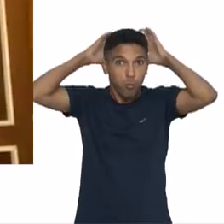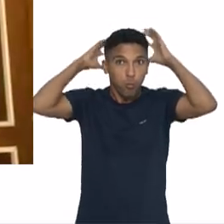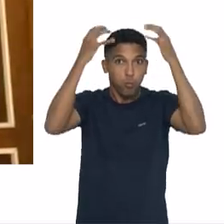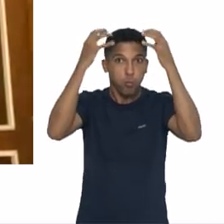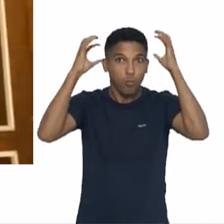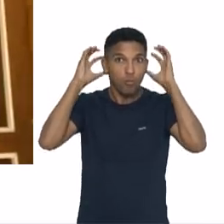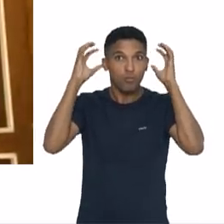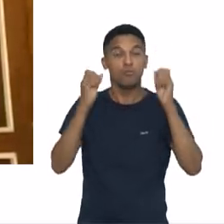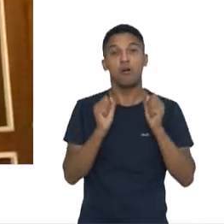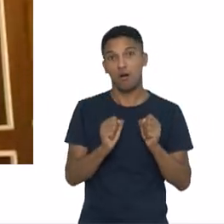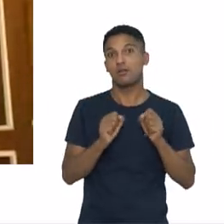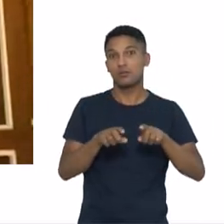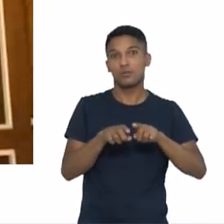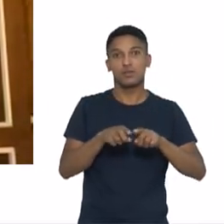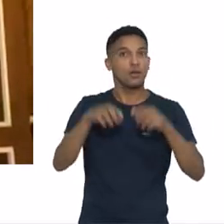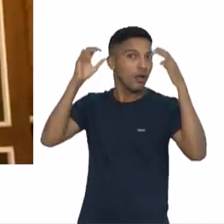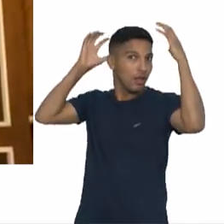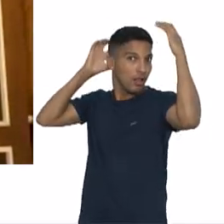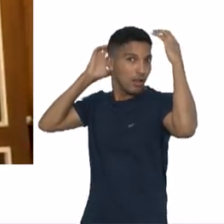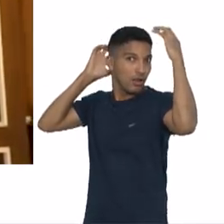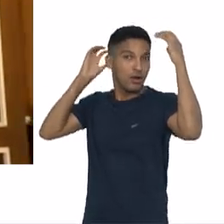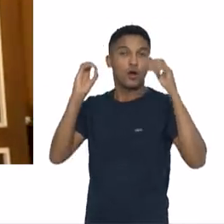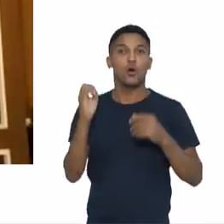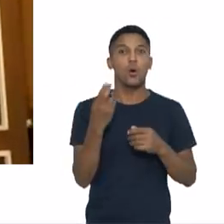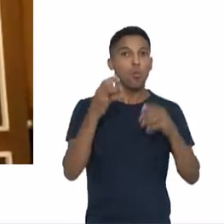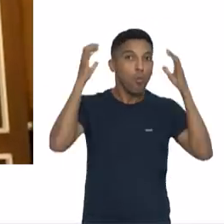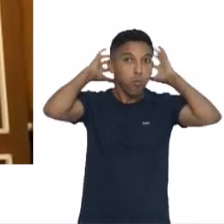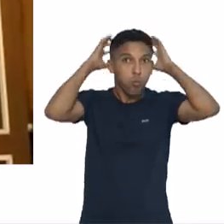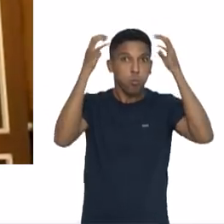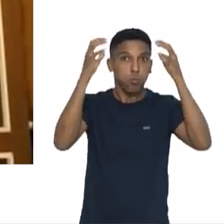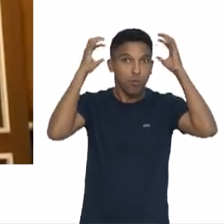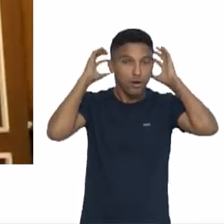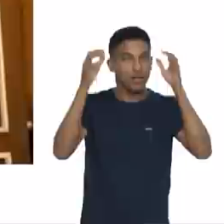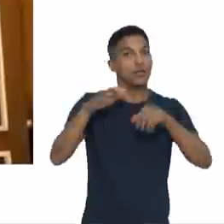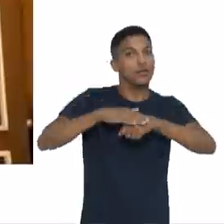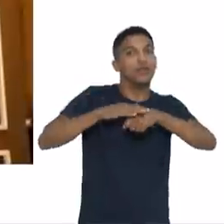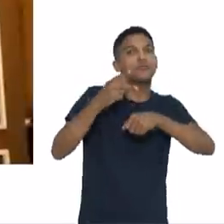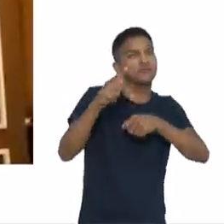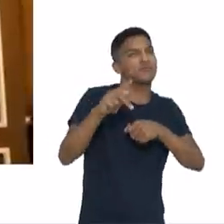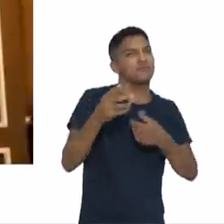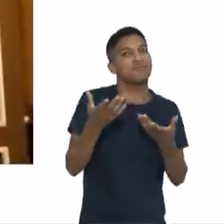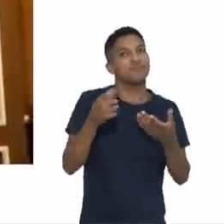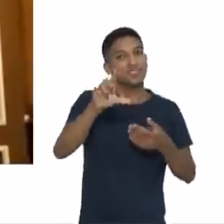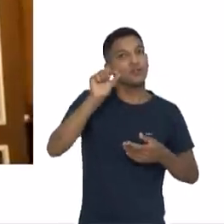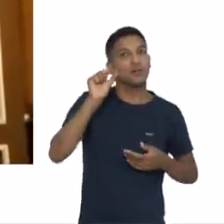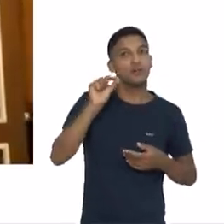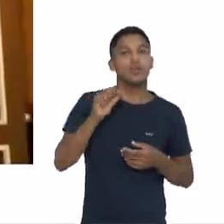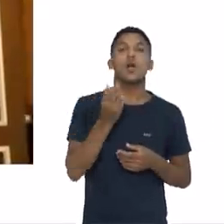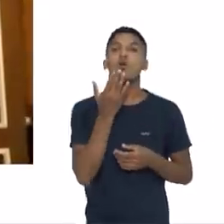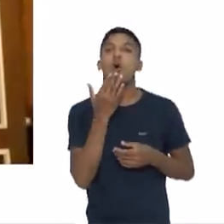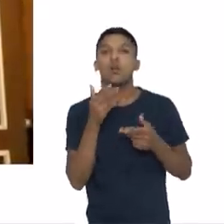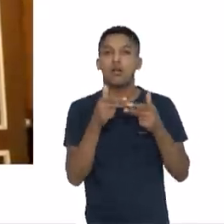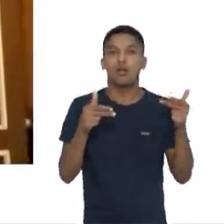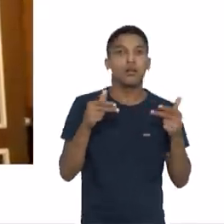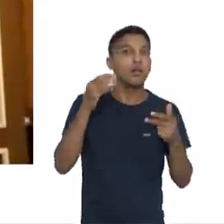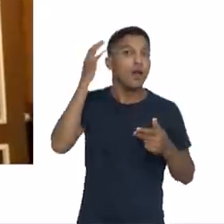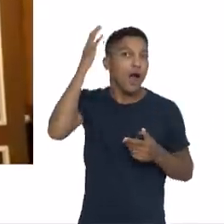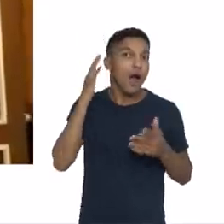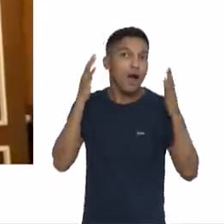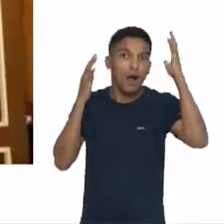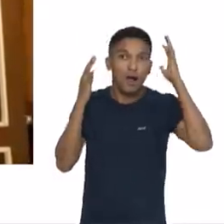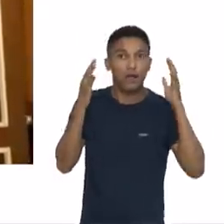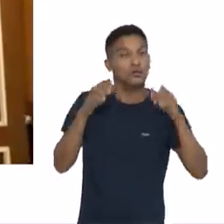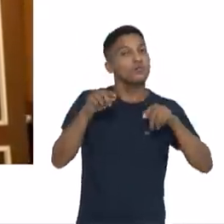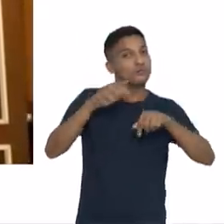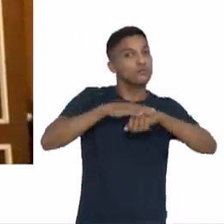tá? Então, vocês que decidem se o palhaço vai ser cabeludo, se vai ser careca, tá bom? Que cores vocês vão usar, né? Então,